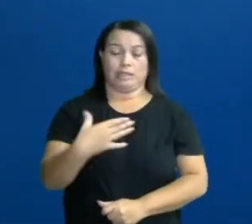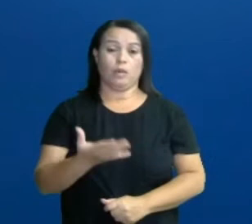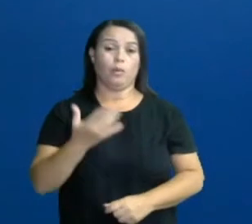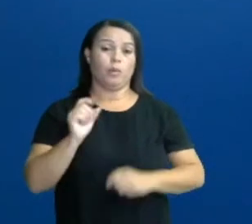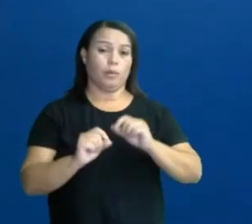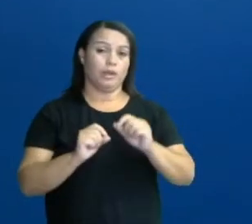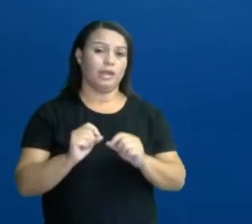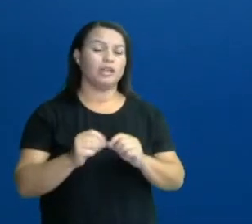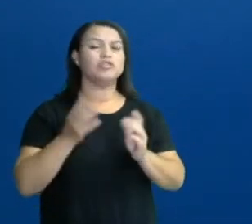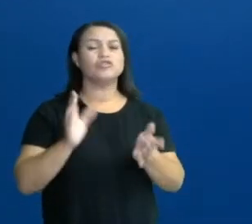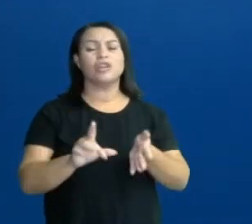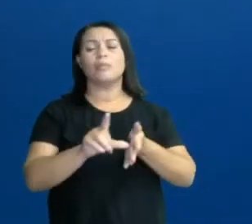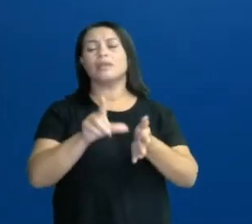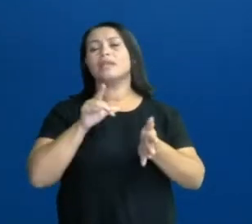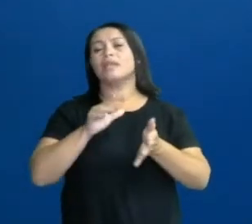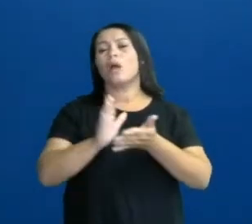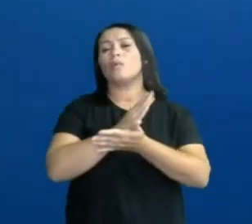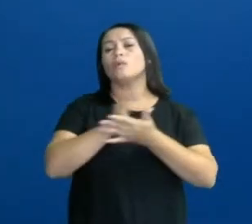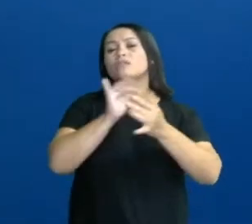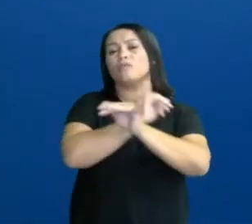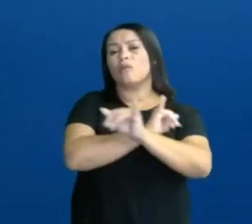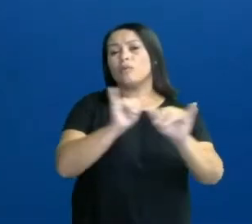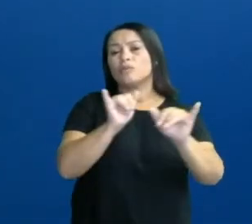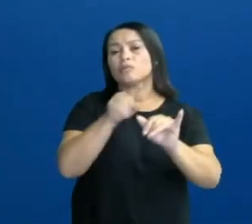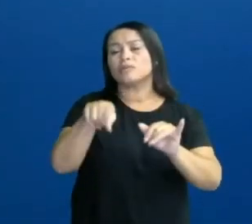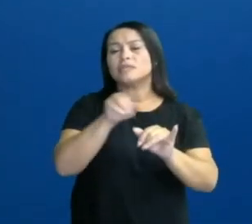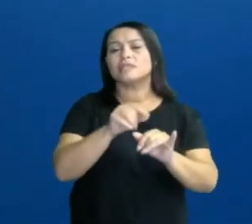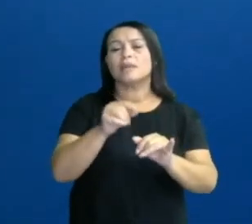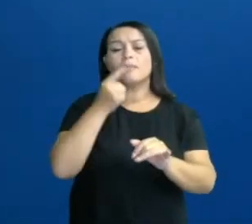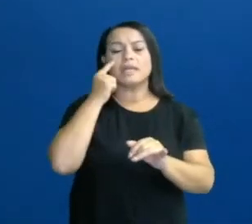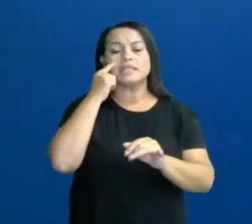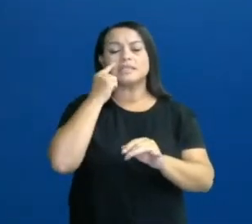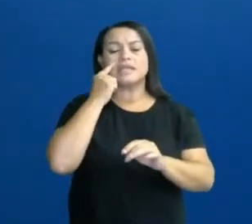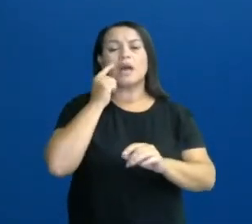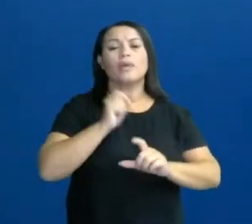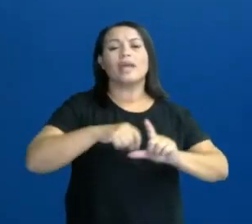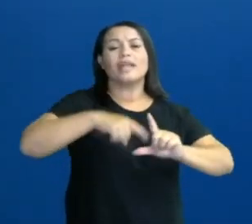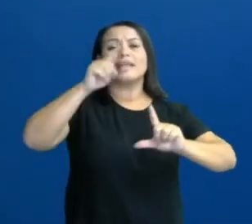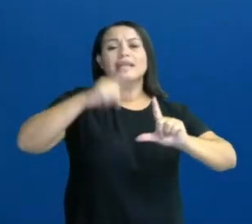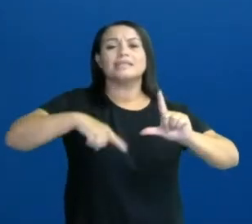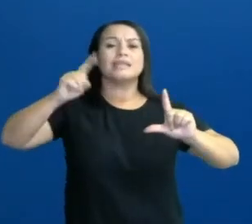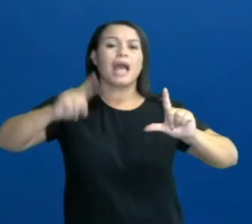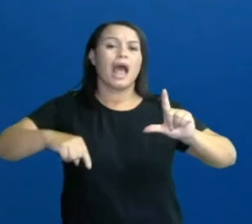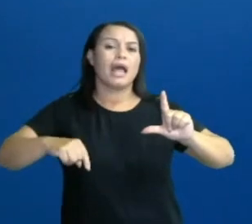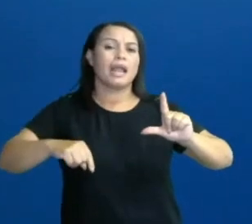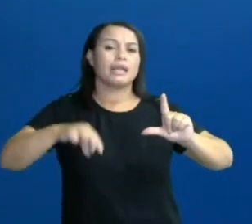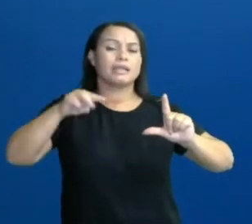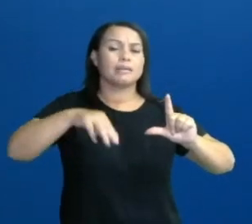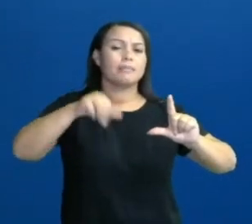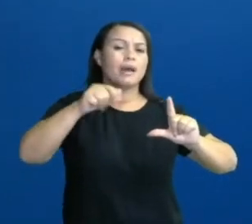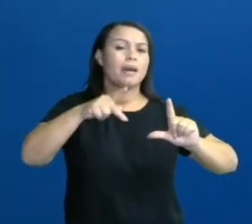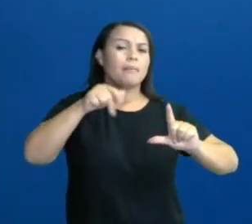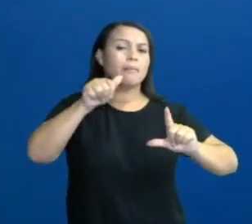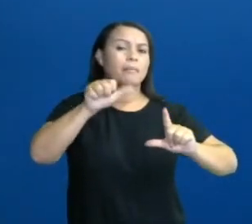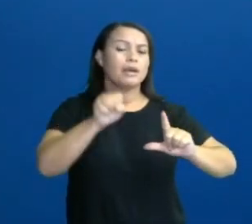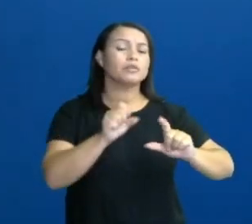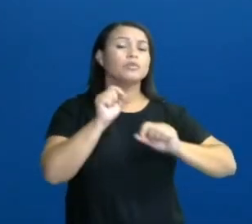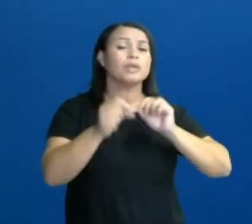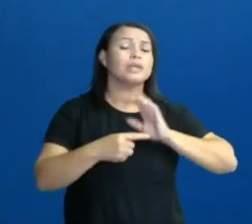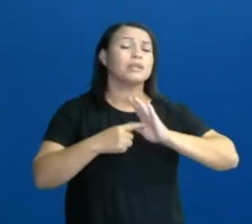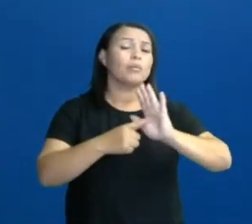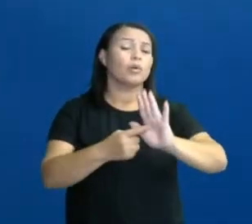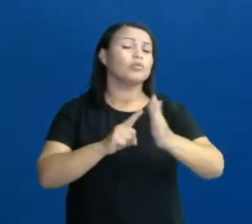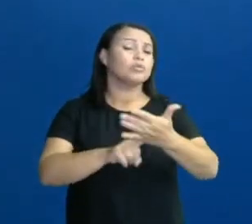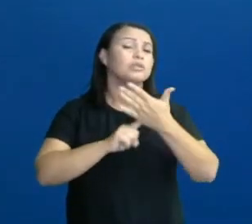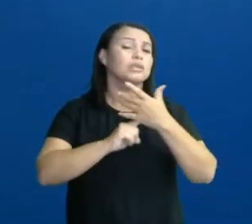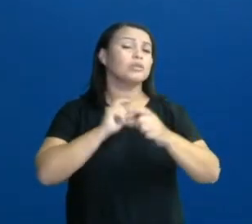assim, para já adiantar algumas informações, quando você pega a escala de um mapa, na verdade você está trabalhando com uma informação ali que está dizendo para a